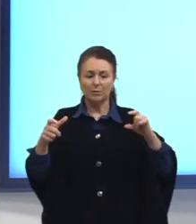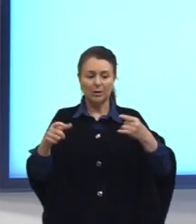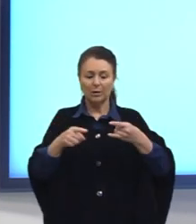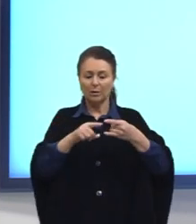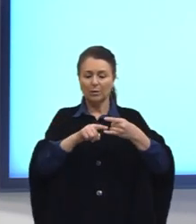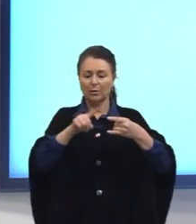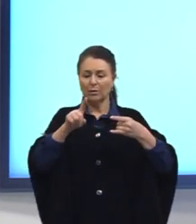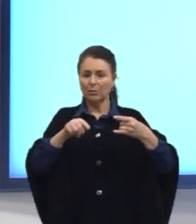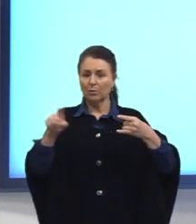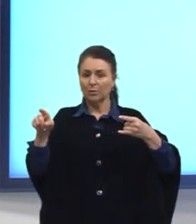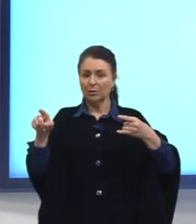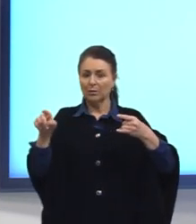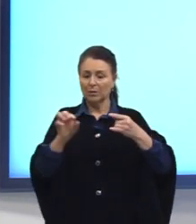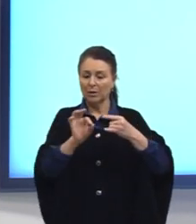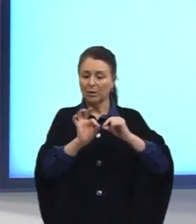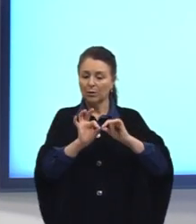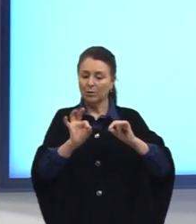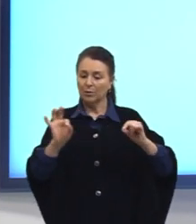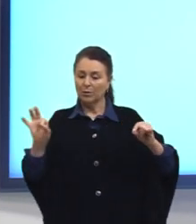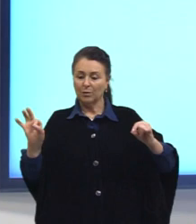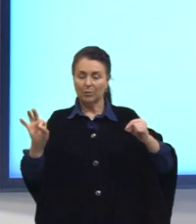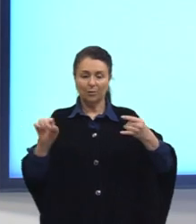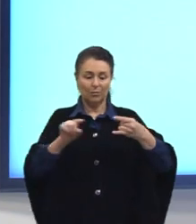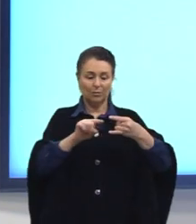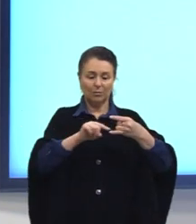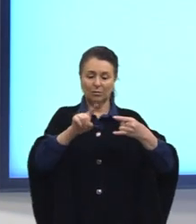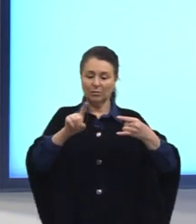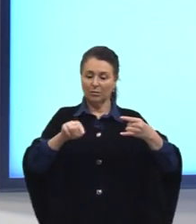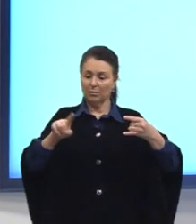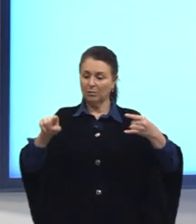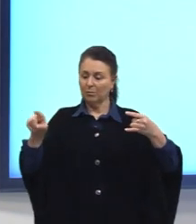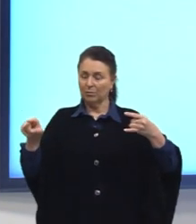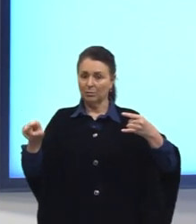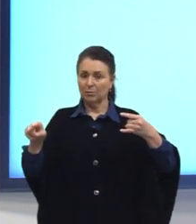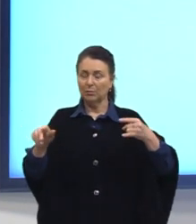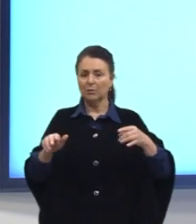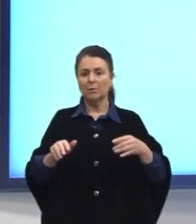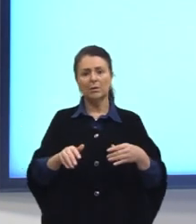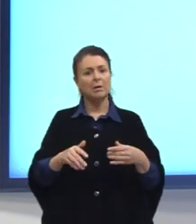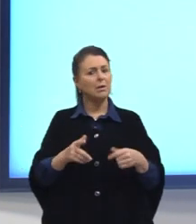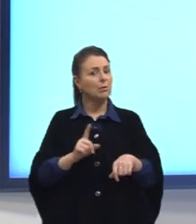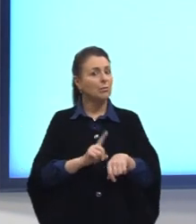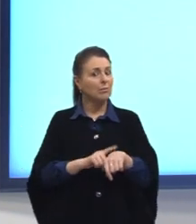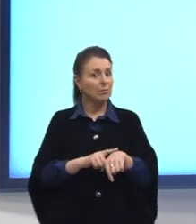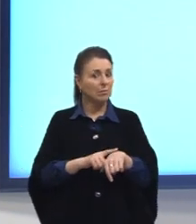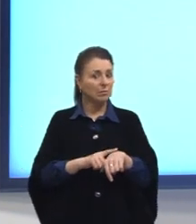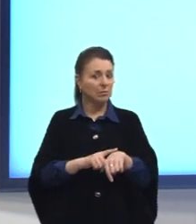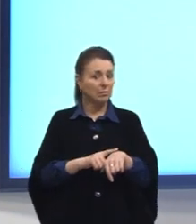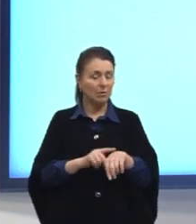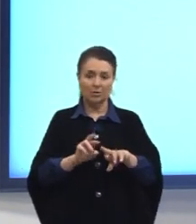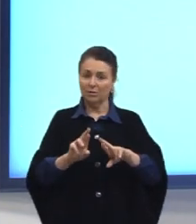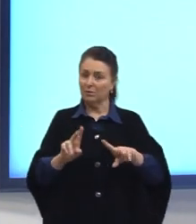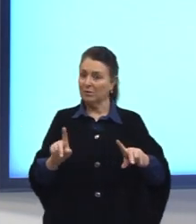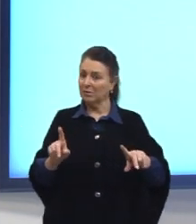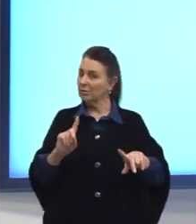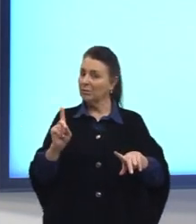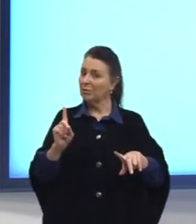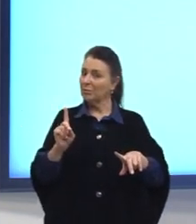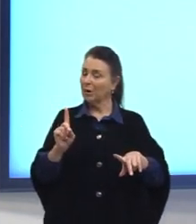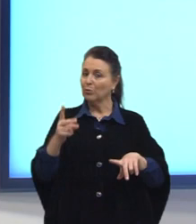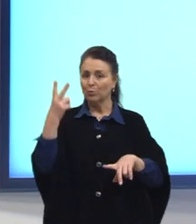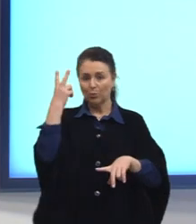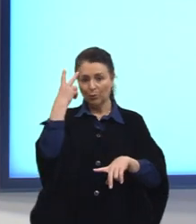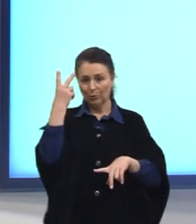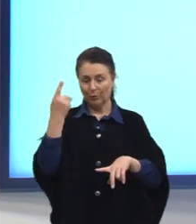onda A distância tá e o nosso tempo agora o nosso tempo não é mas o tempo normal é